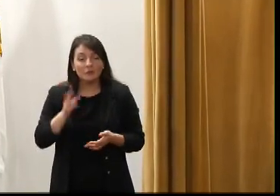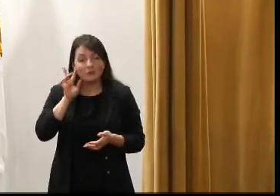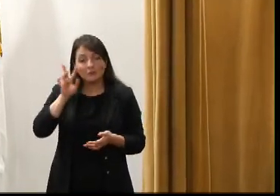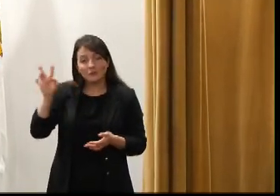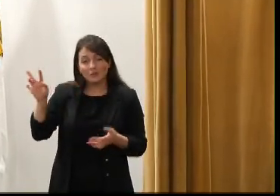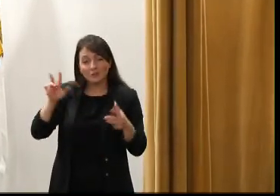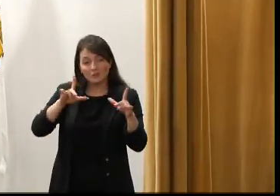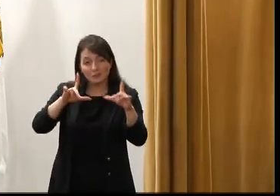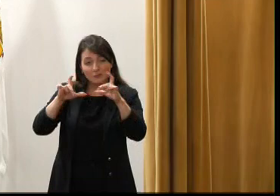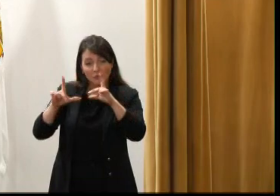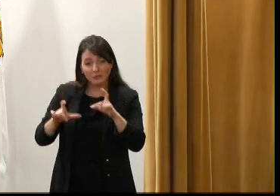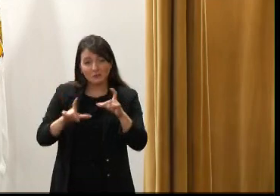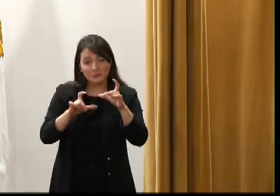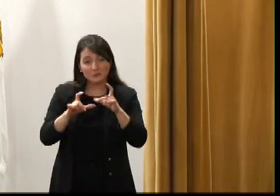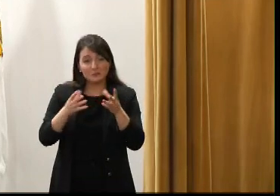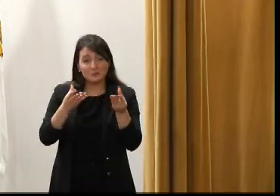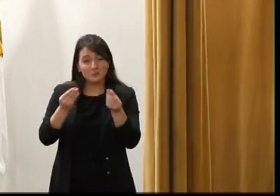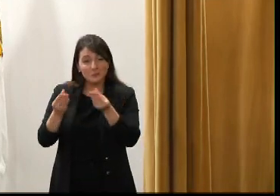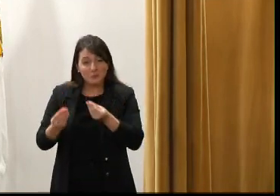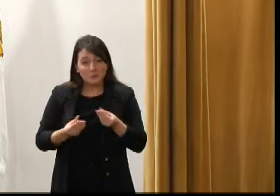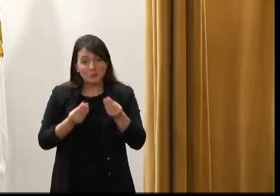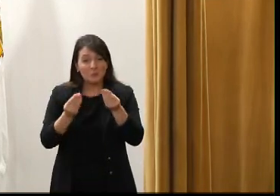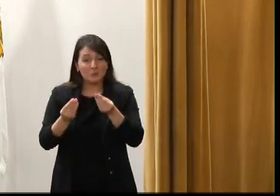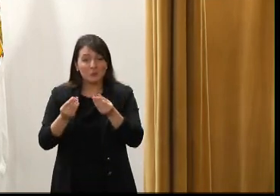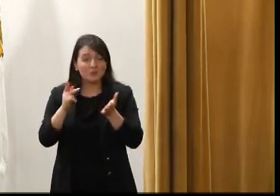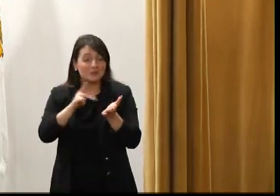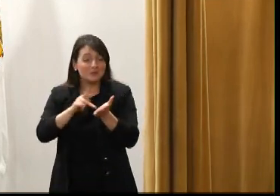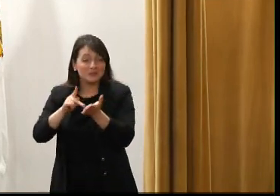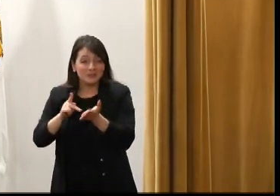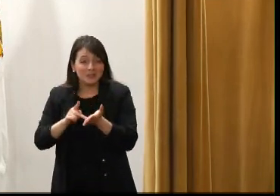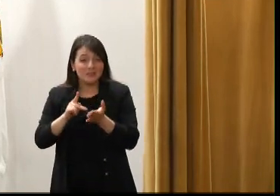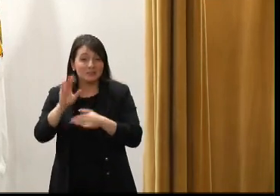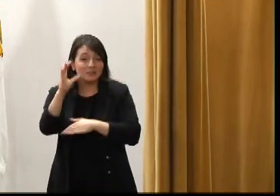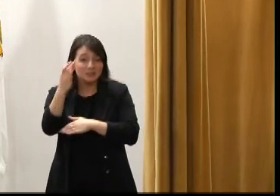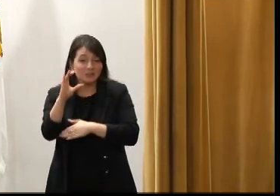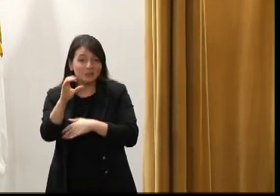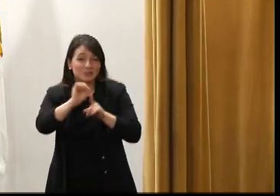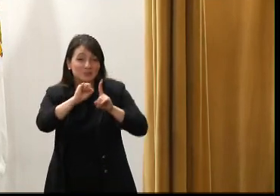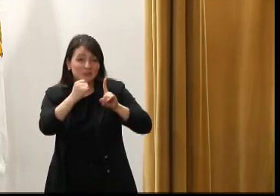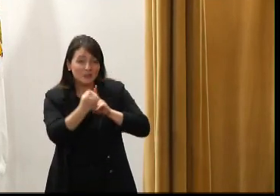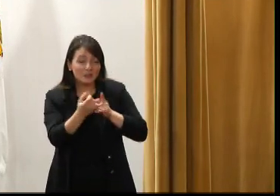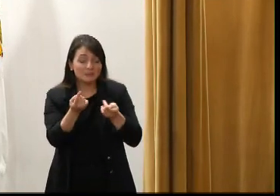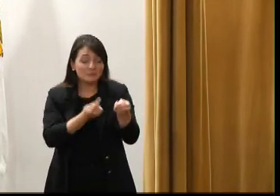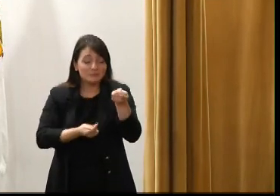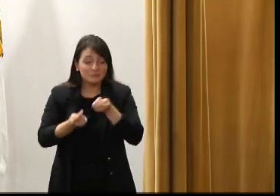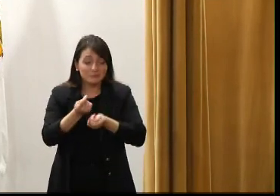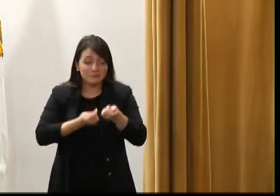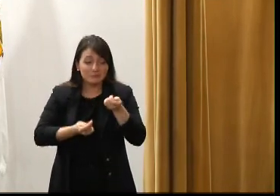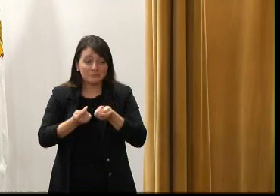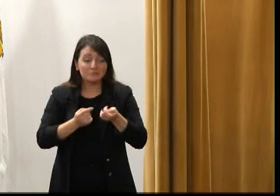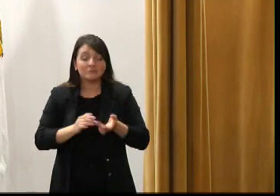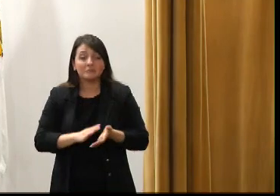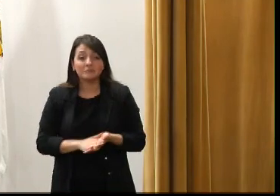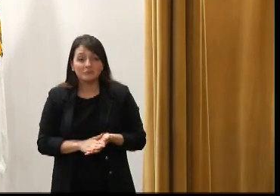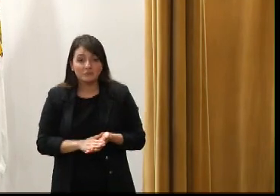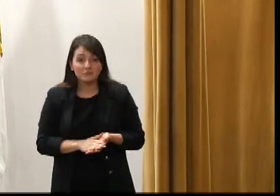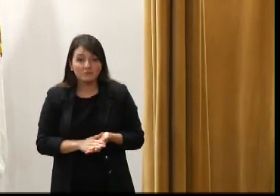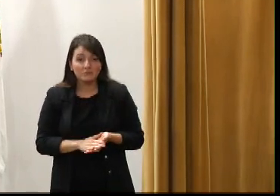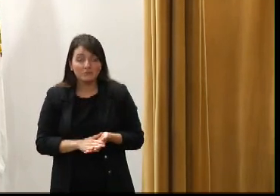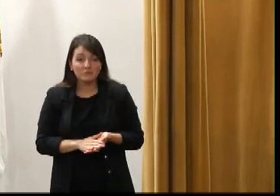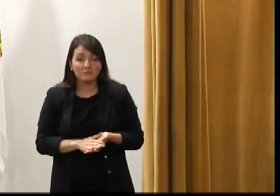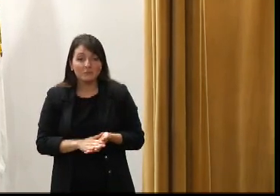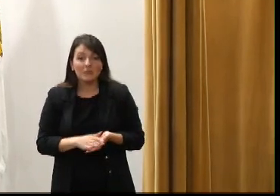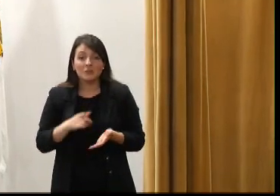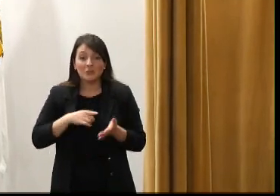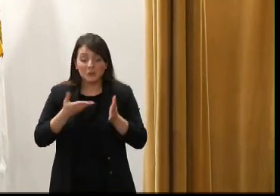descrever muitos fatos científicos, sociológicos e econômicos. Aí eu tenho